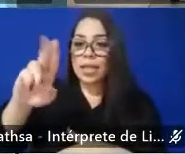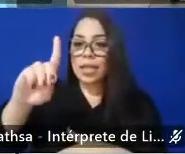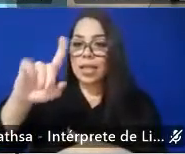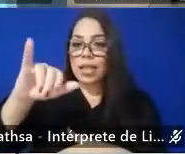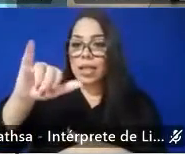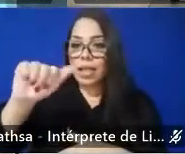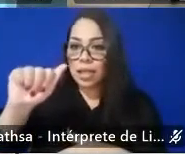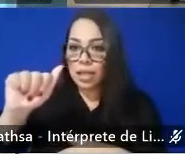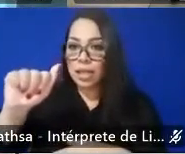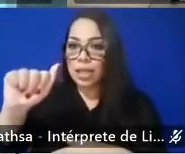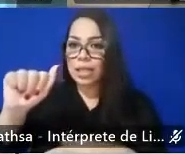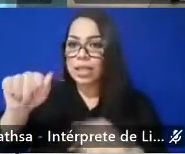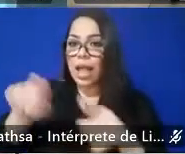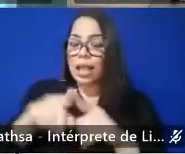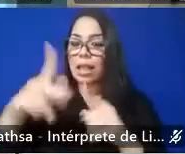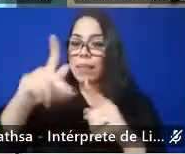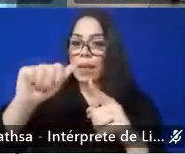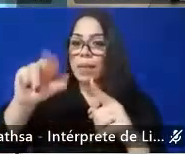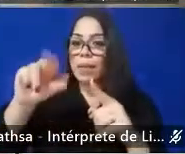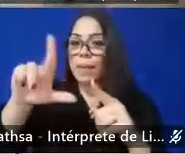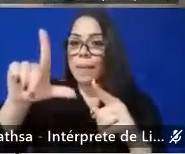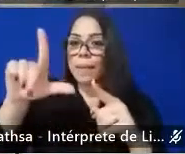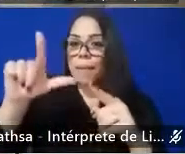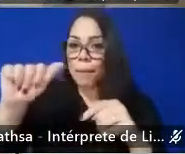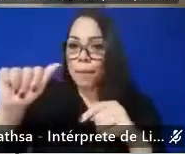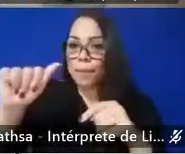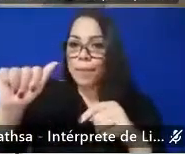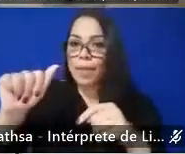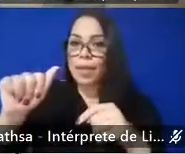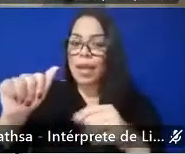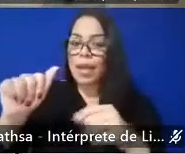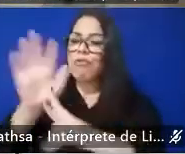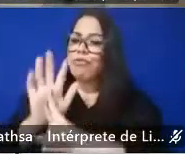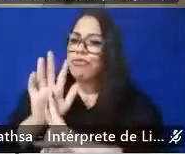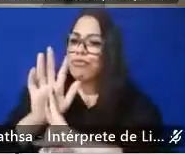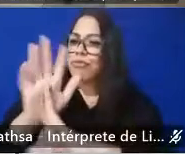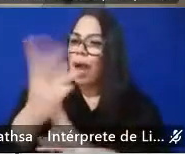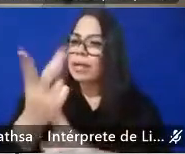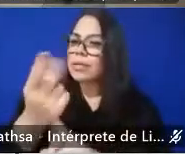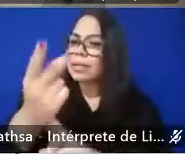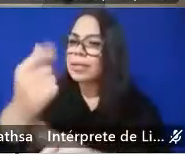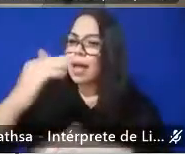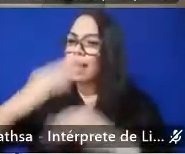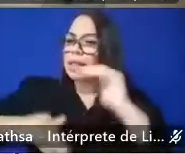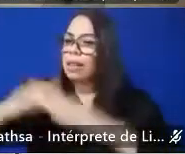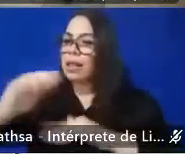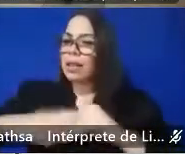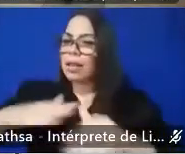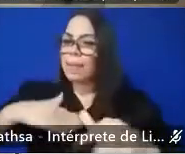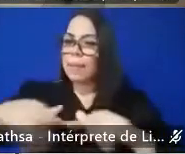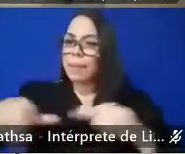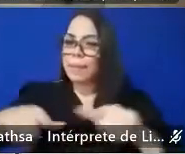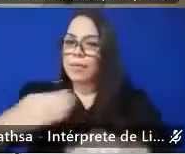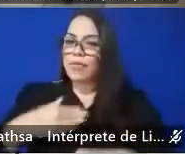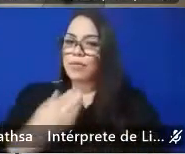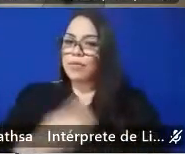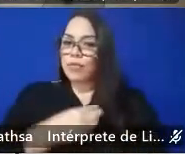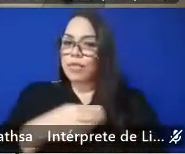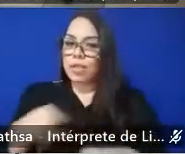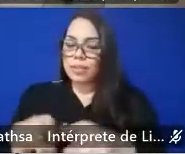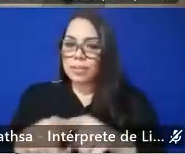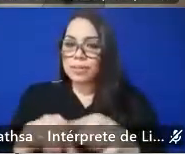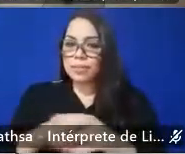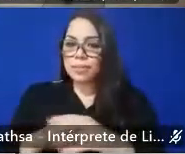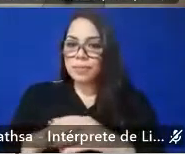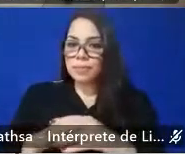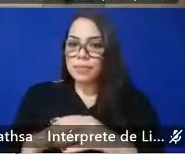Santos e Paula Melo Chagas é pernas referências na na na e no dia